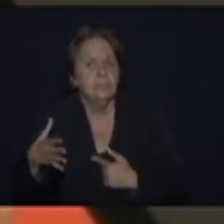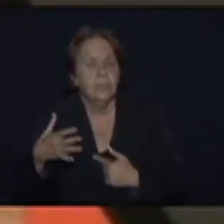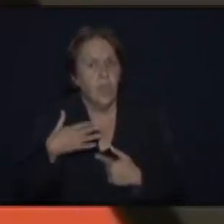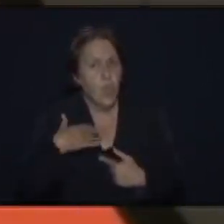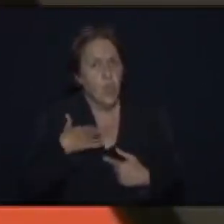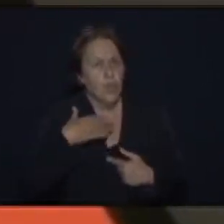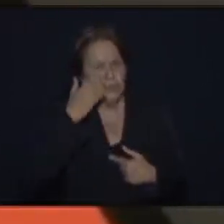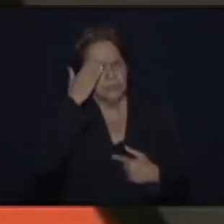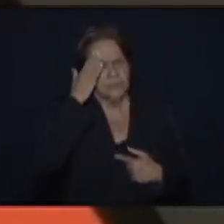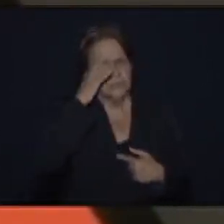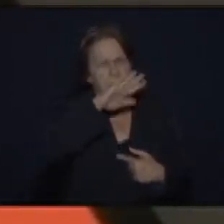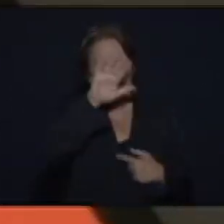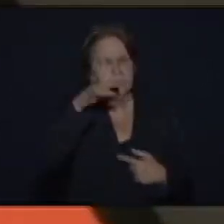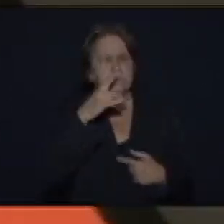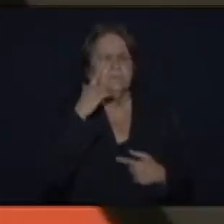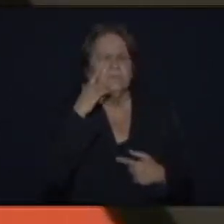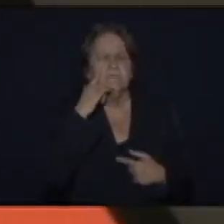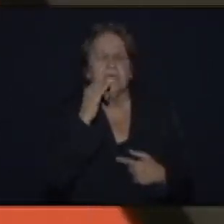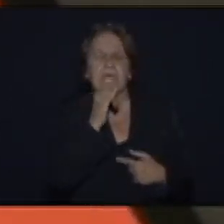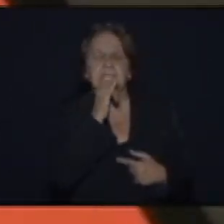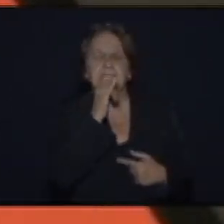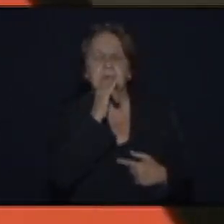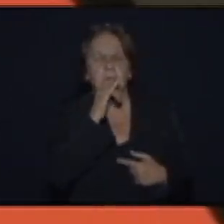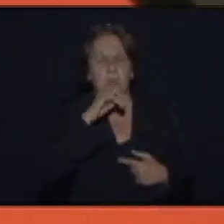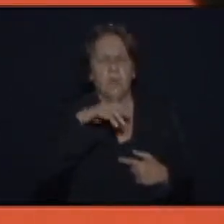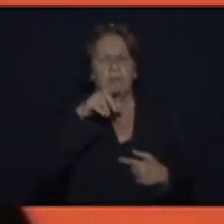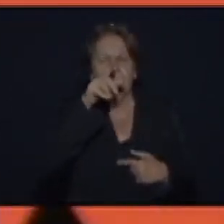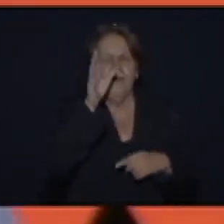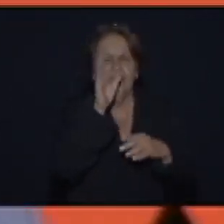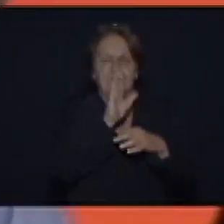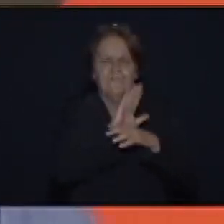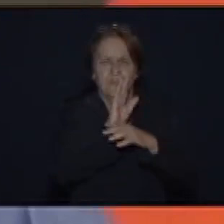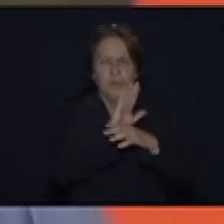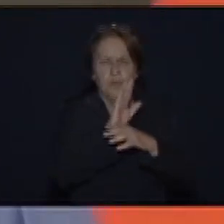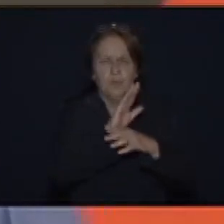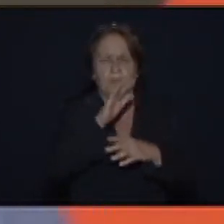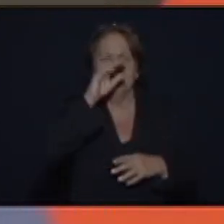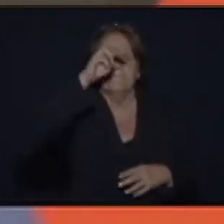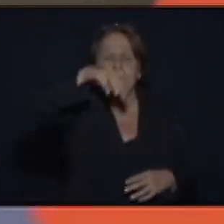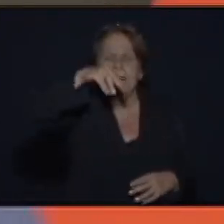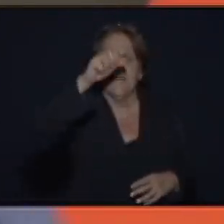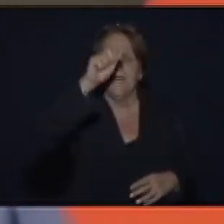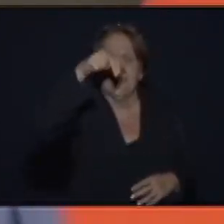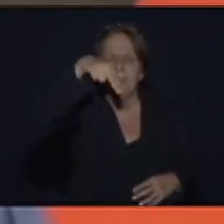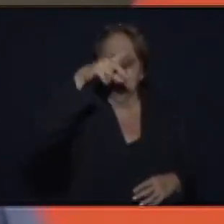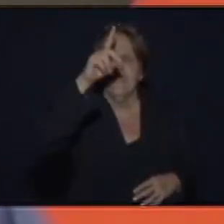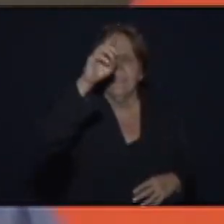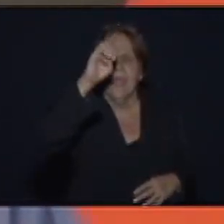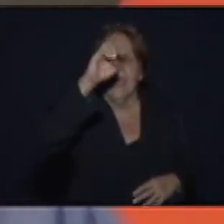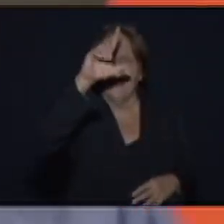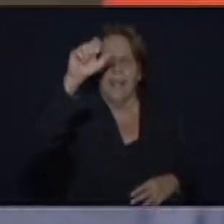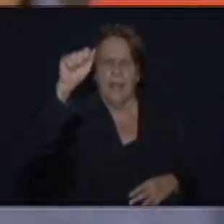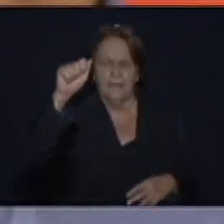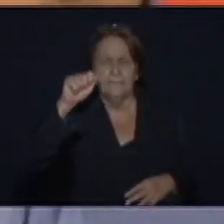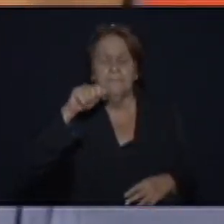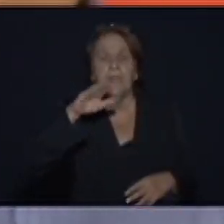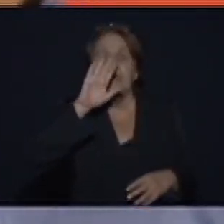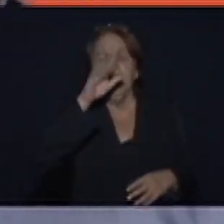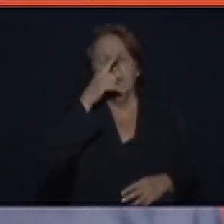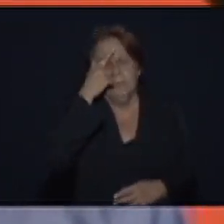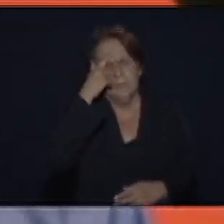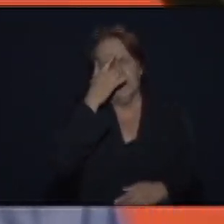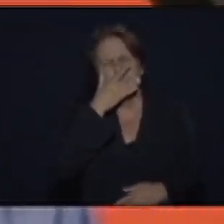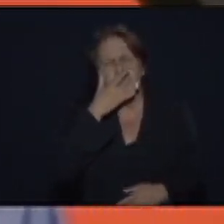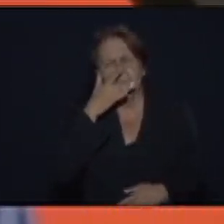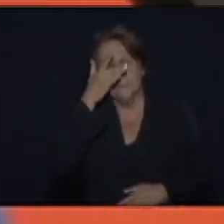eu não sei se você já foram assistir o filme do Mandela em Invictus é um filme maravilhoso você imagina um sujeito que passou